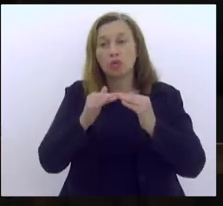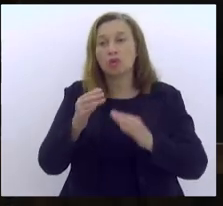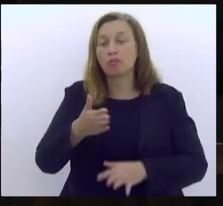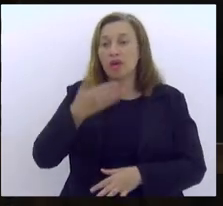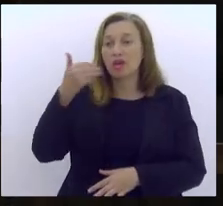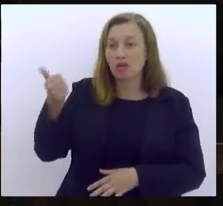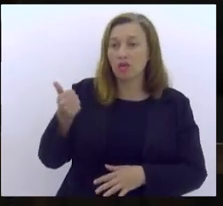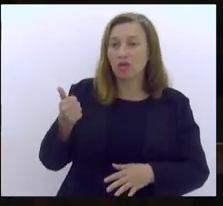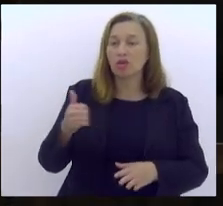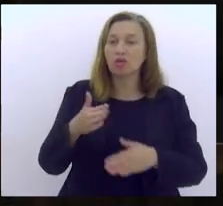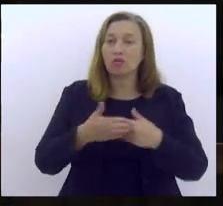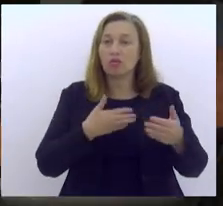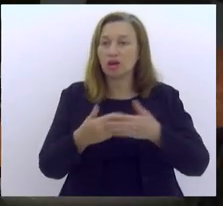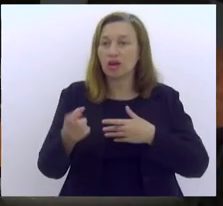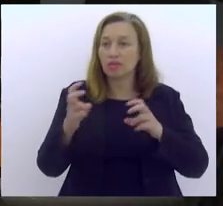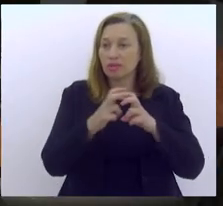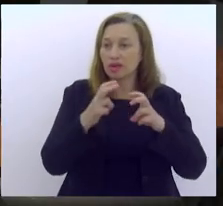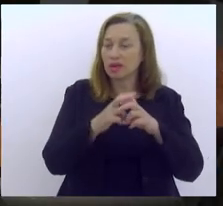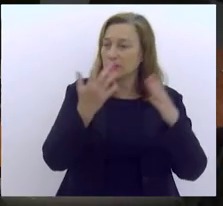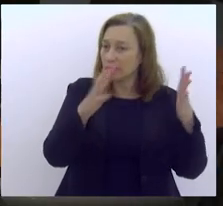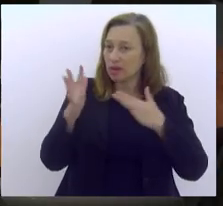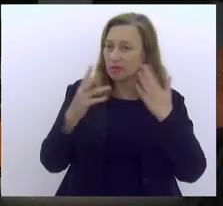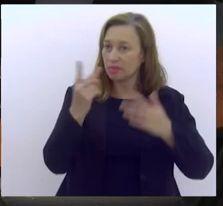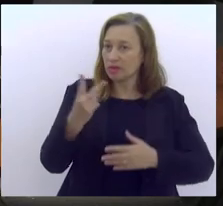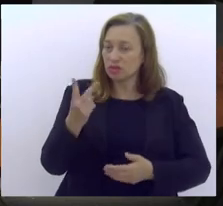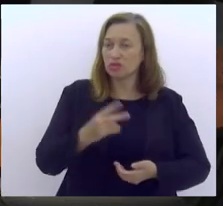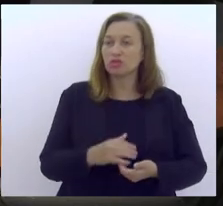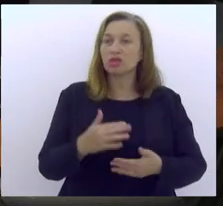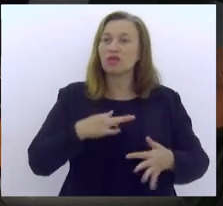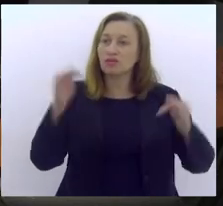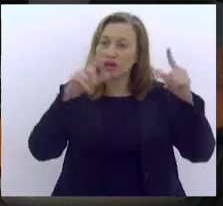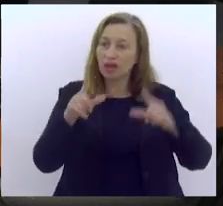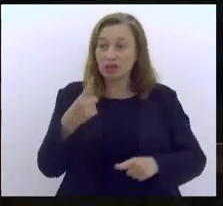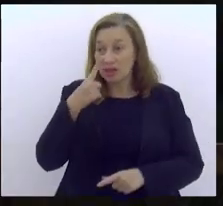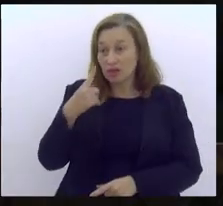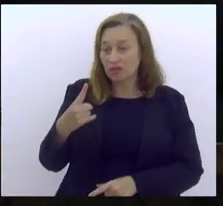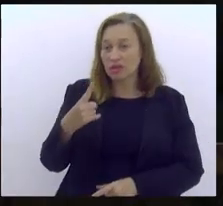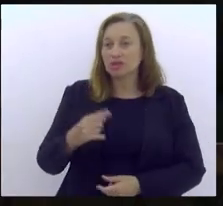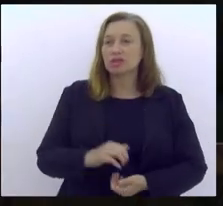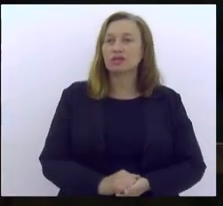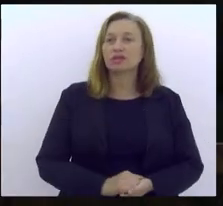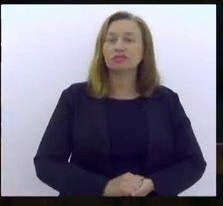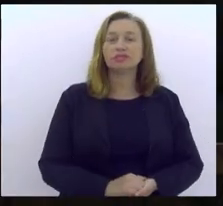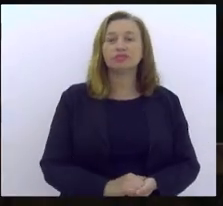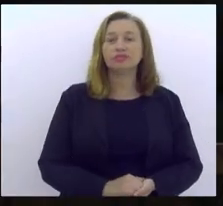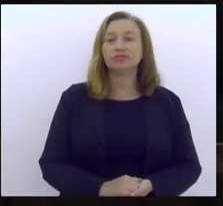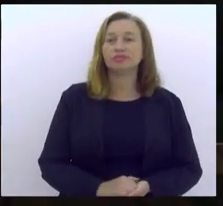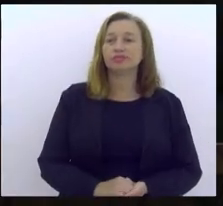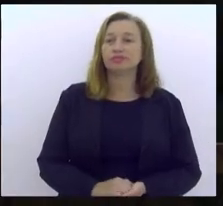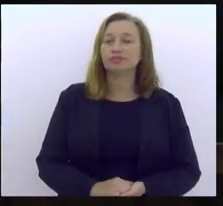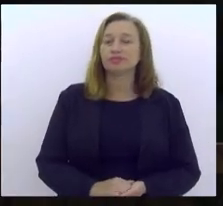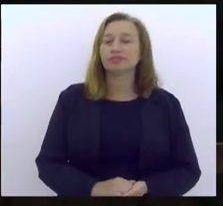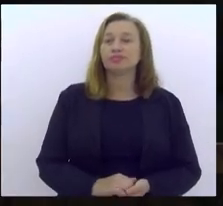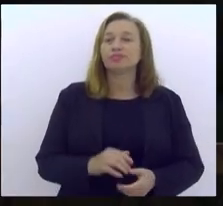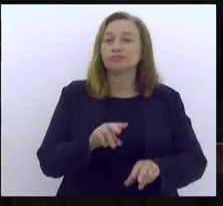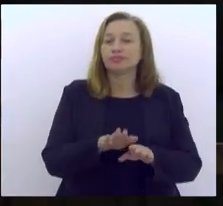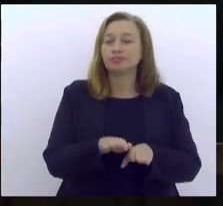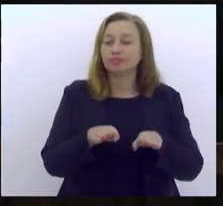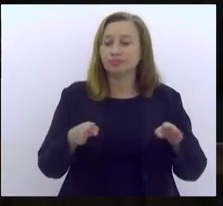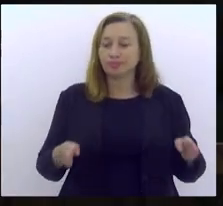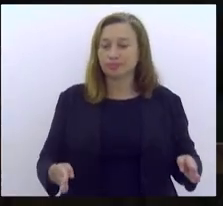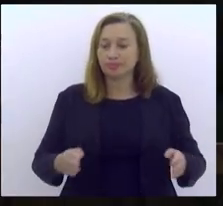melhor que qualquer confusão. Parabéns para as duas. Fiquei muito feliz de ver isso aqui publicamente. Há sobre a